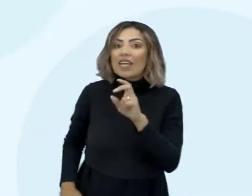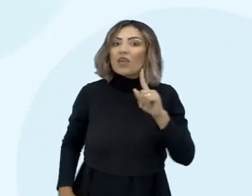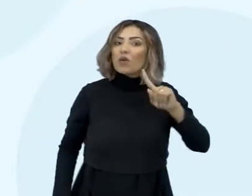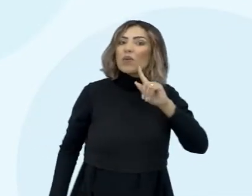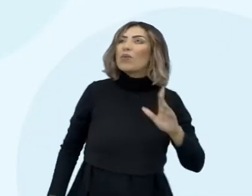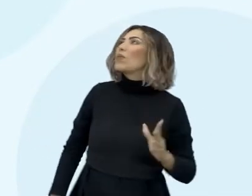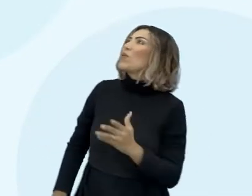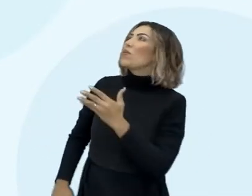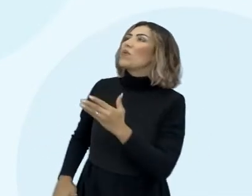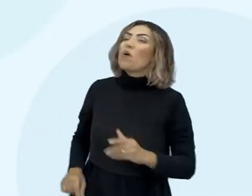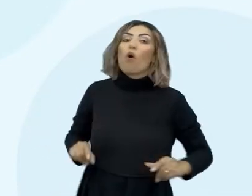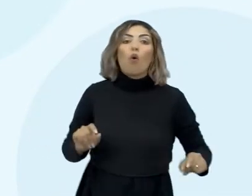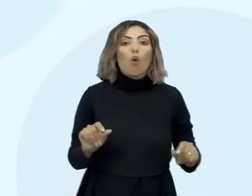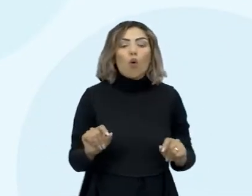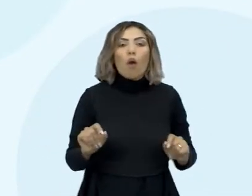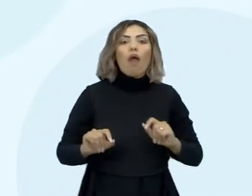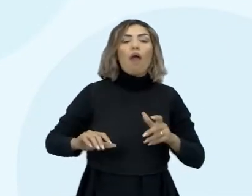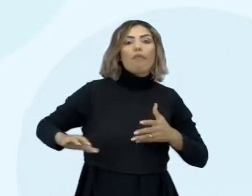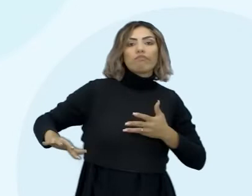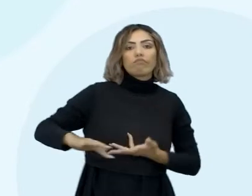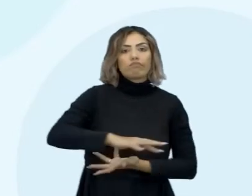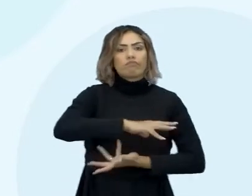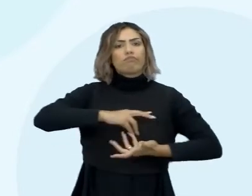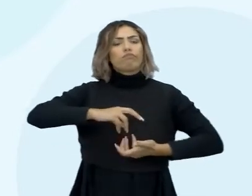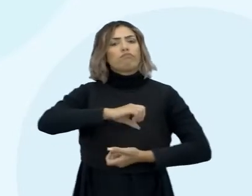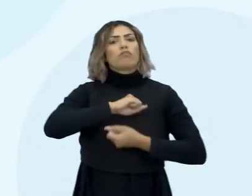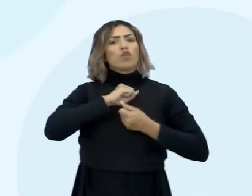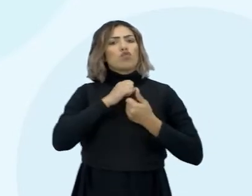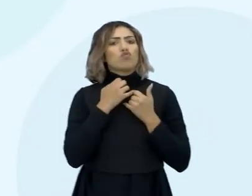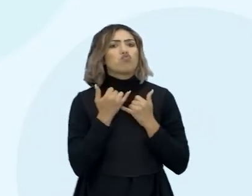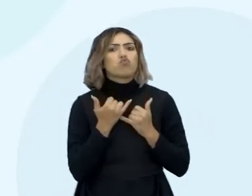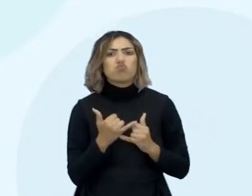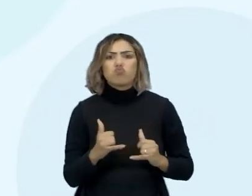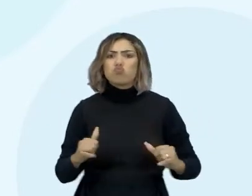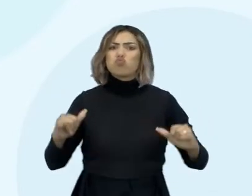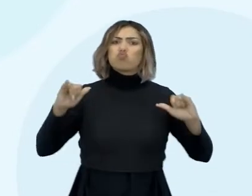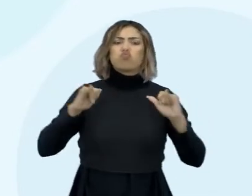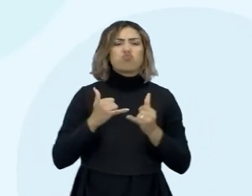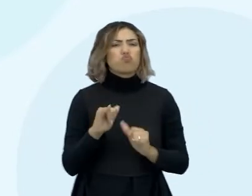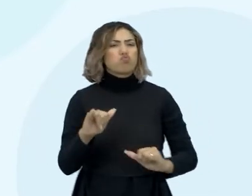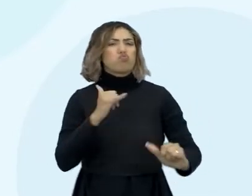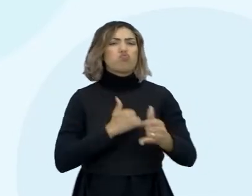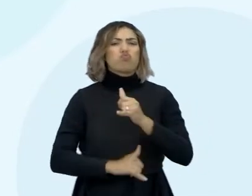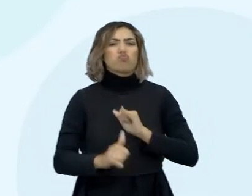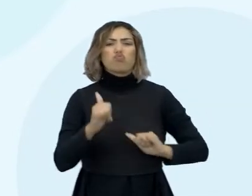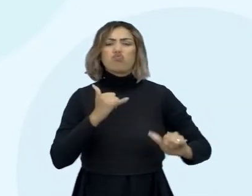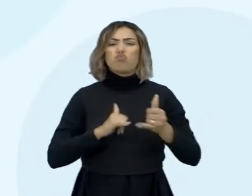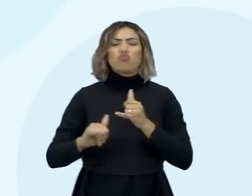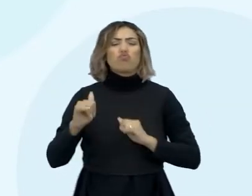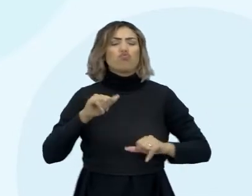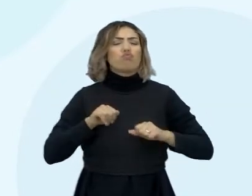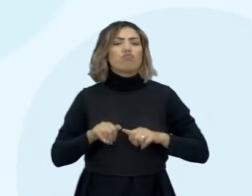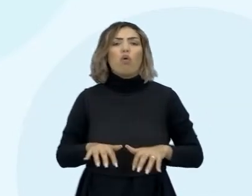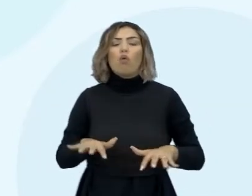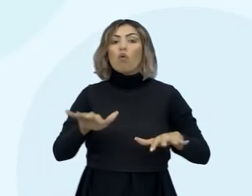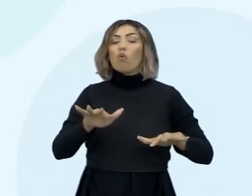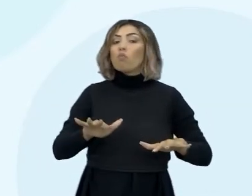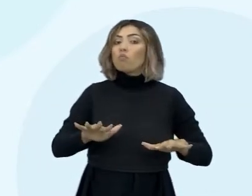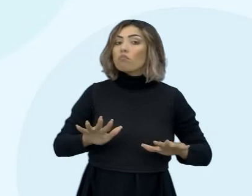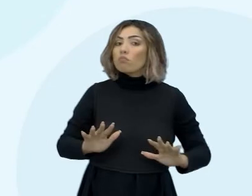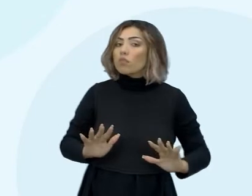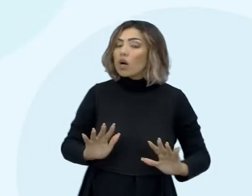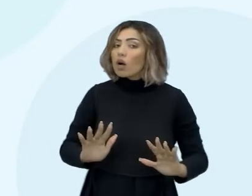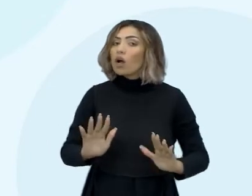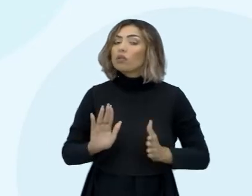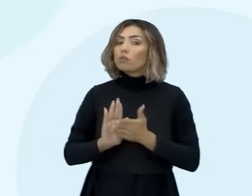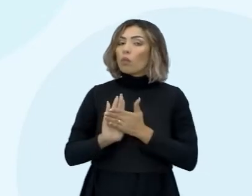hábito sustentável, divulgando eficiência energética, divulgando construção sustentável, também divulgando. Só que a gente está fazendo ali com umas propostas um pouquinho